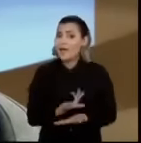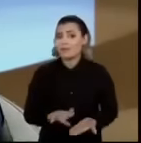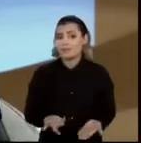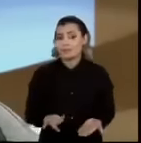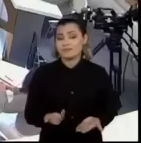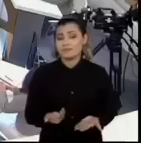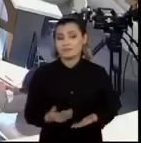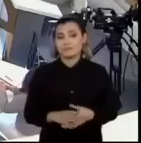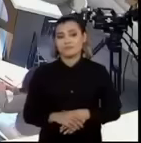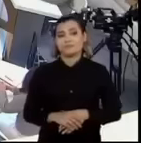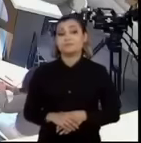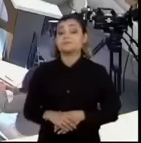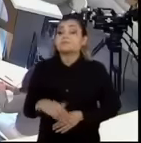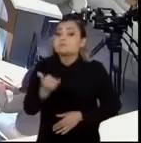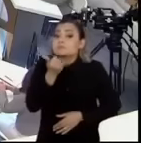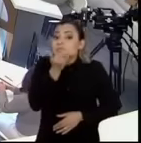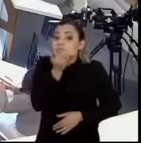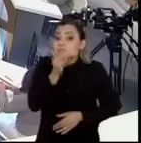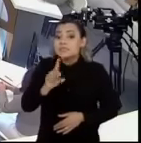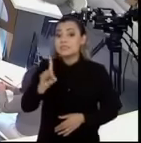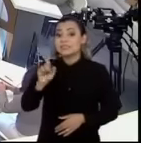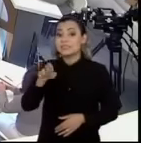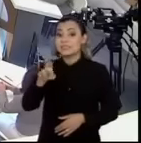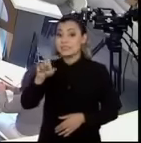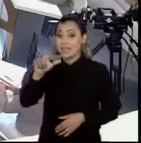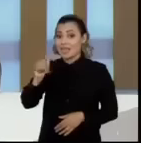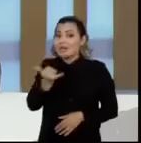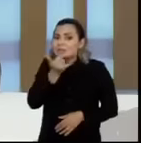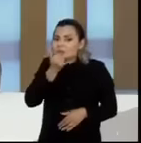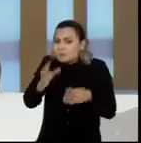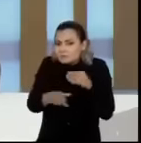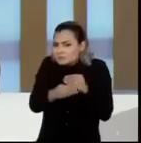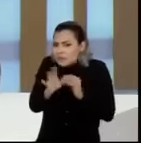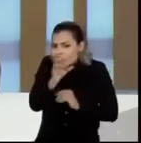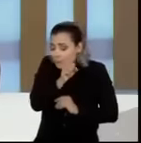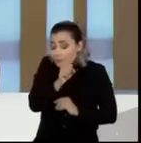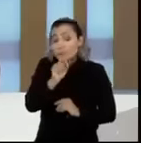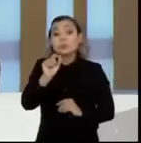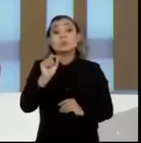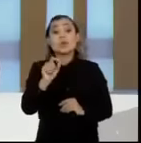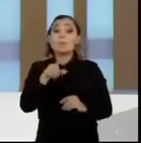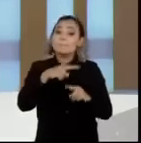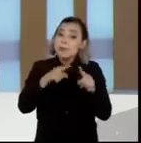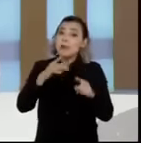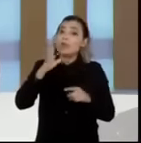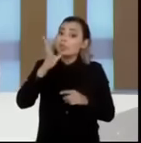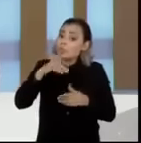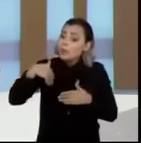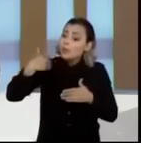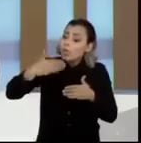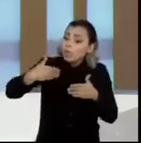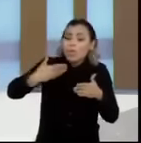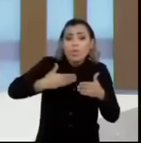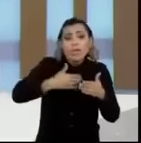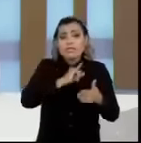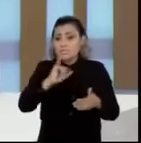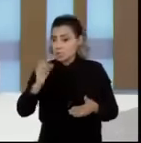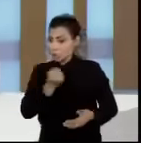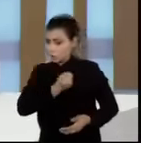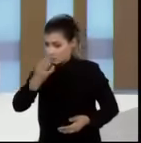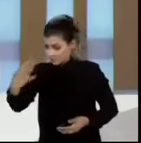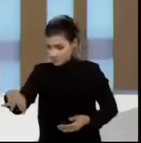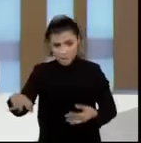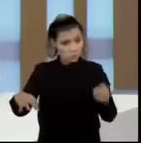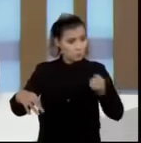Ana, desculpa, quer concluir? Desculpa, Daniela. Claro. Não, mas só para complementar. De todo modo, ministro, se ficou muito tempo questionando se o número era certo ou errado, mas de